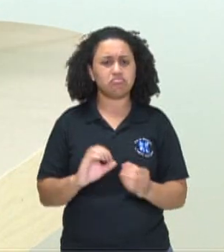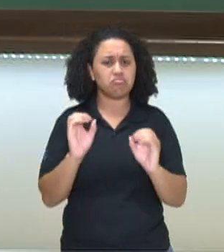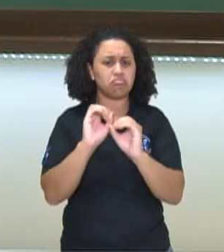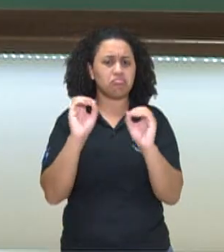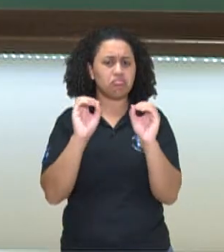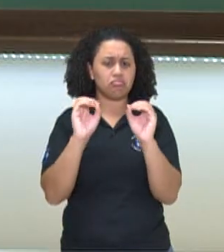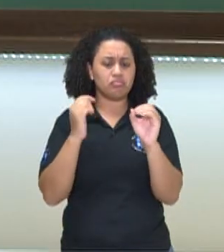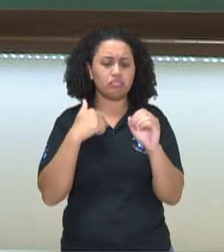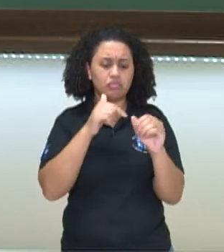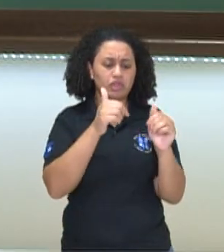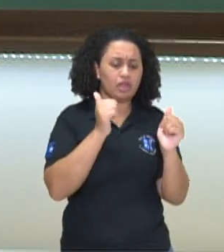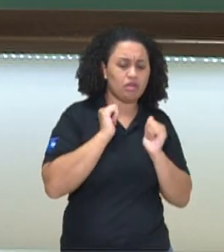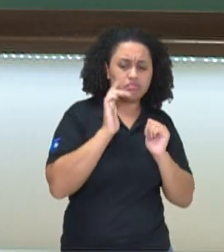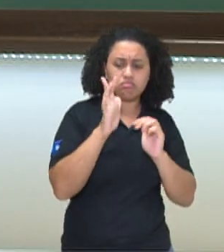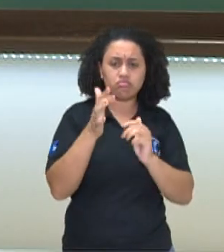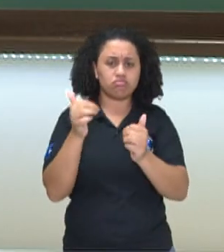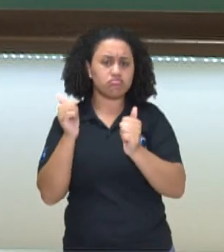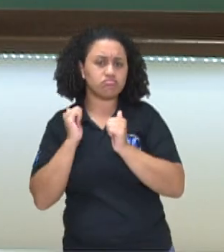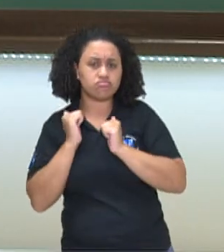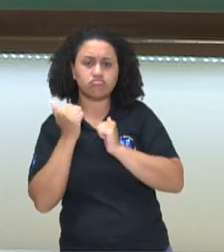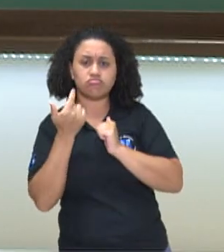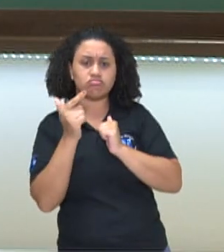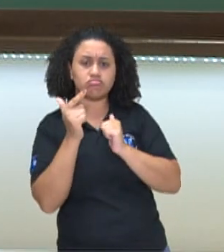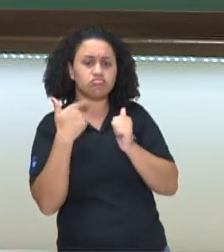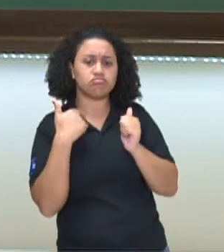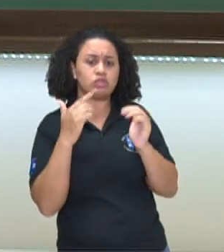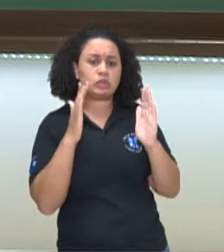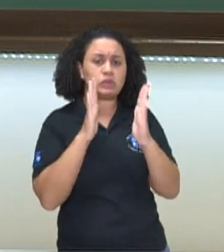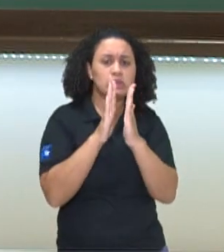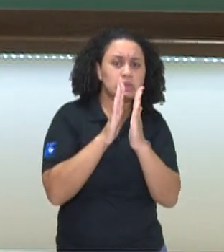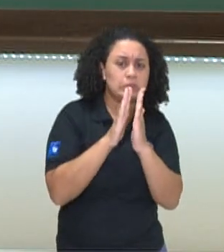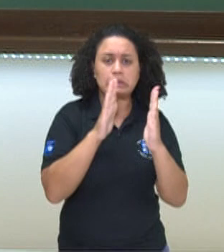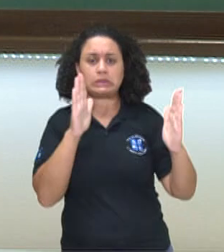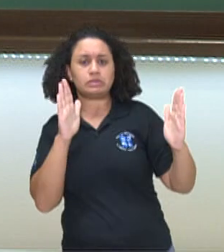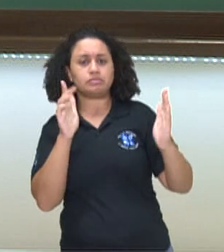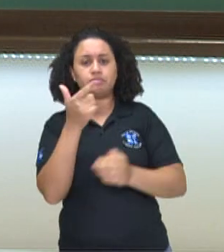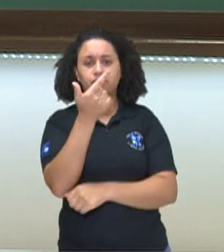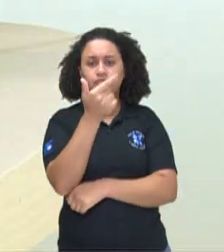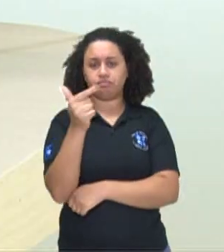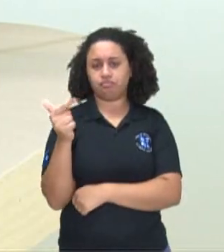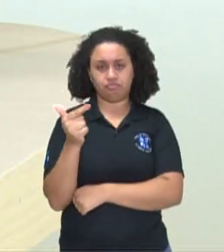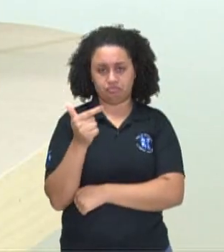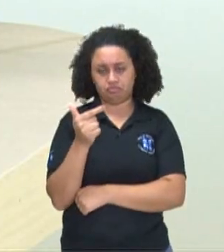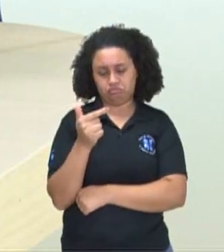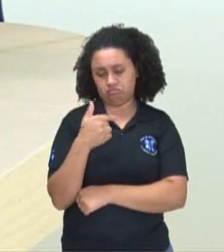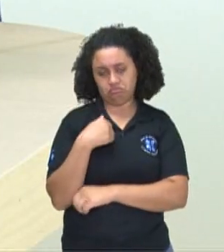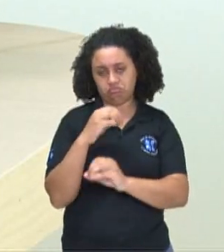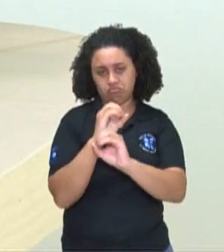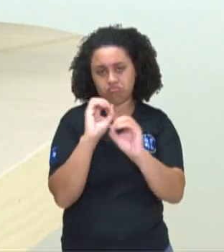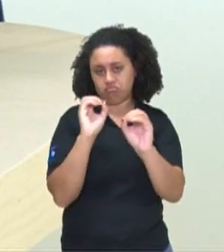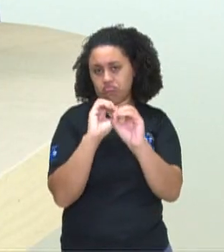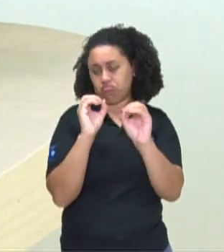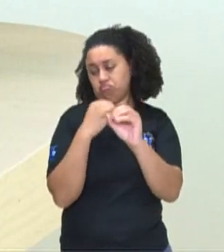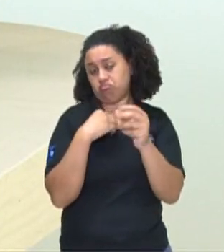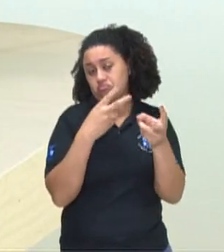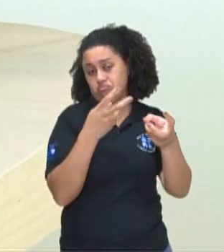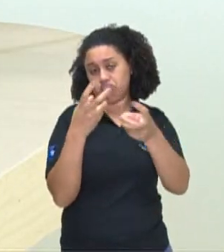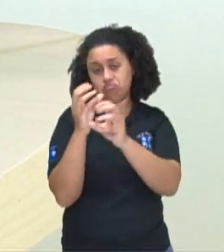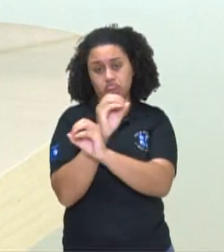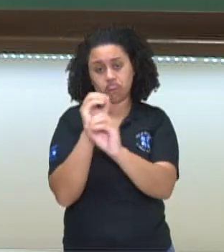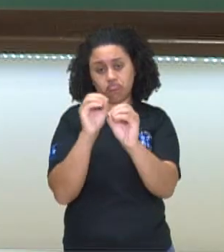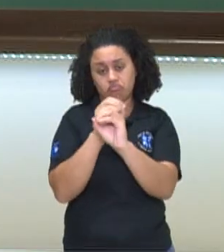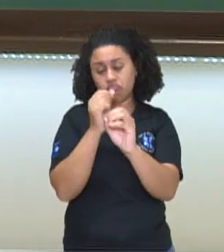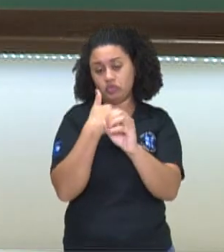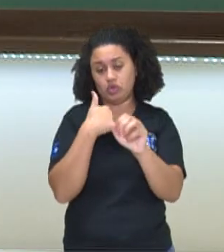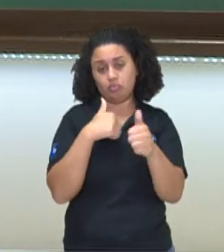neutro e neutro não ocorre atração e nem repulsão, ok? Não ocorre nenhum dos dois, então eu não percebo nada quando eu